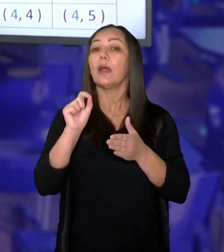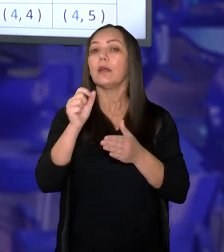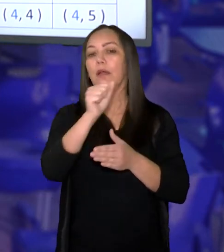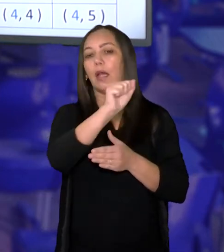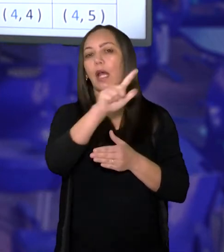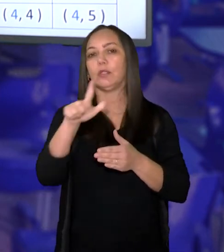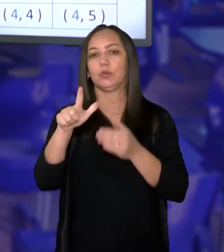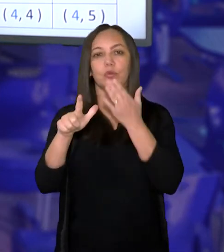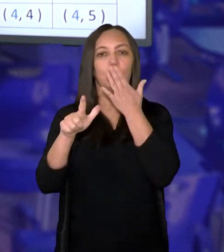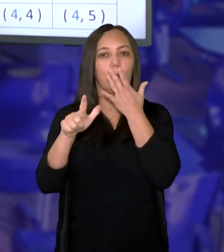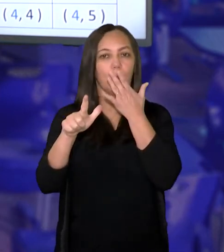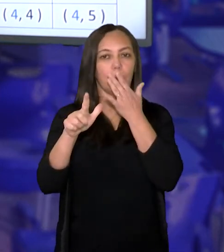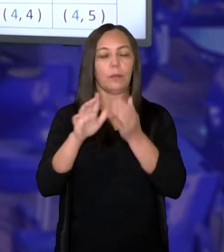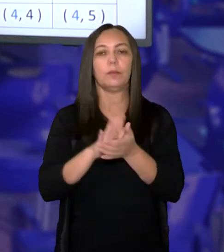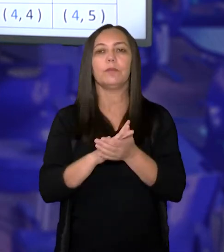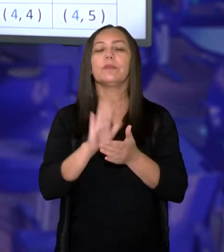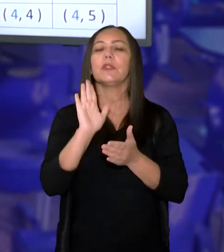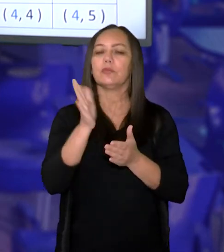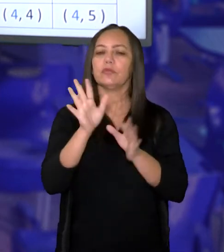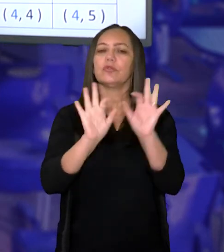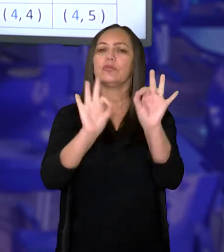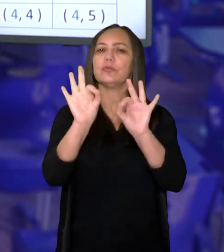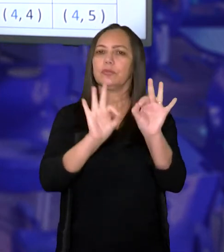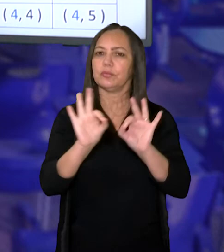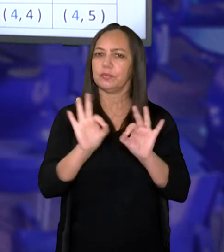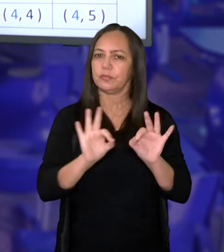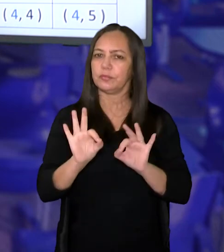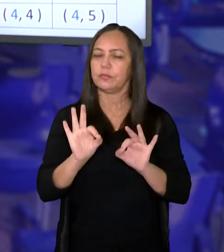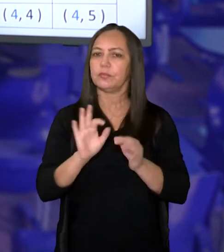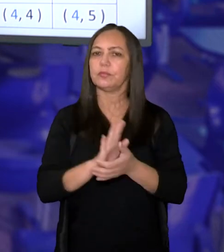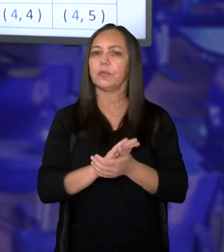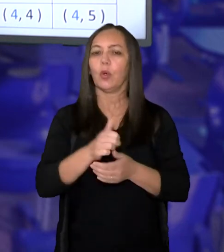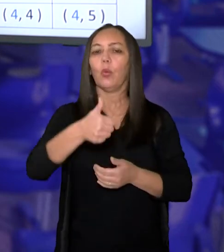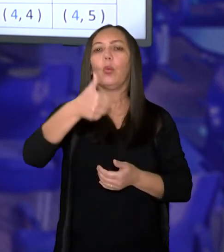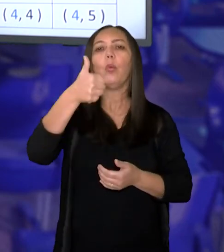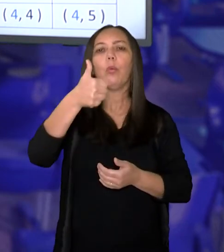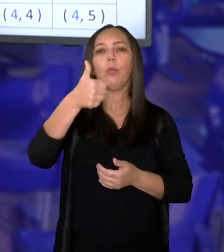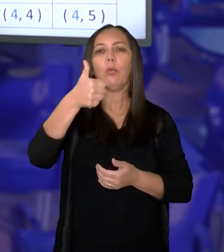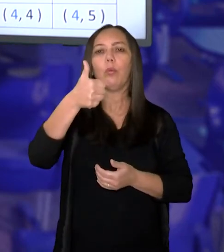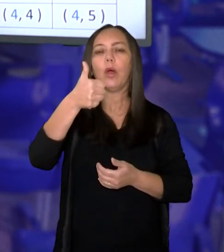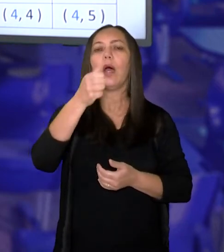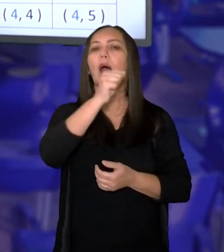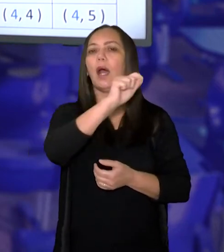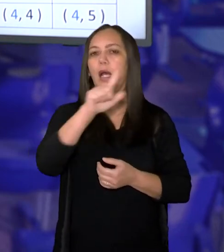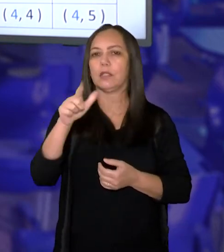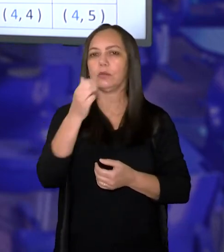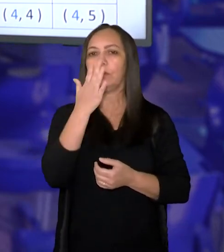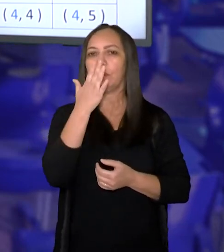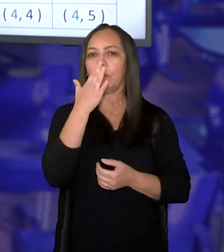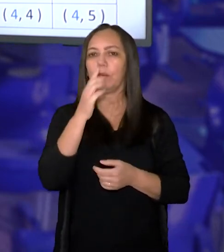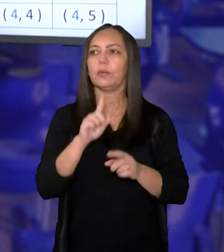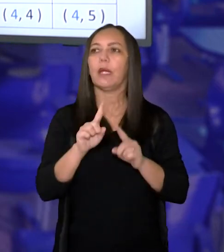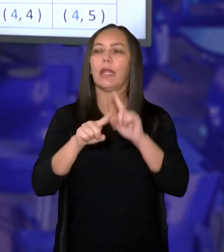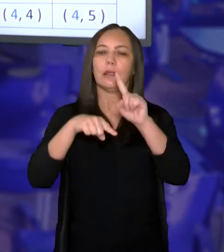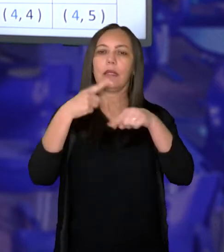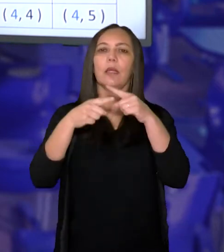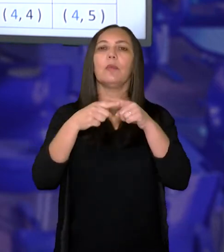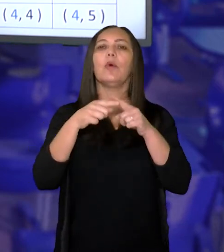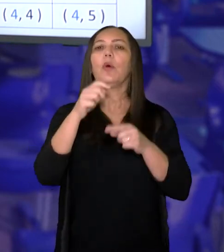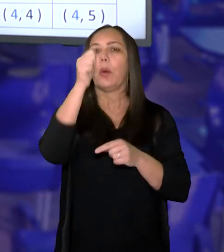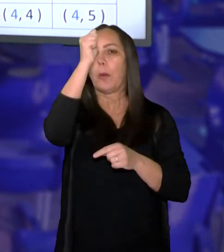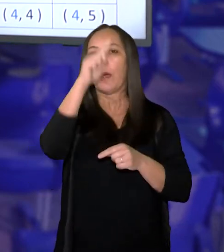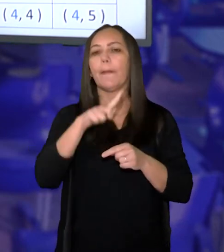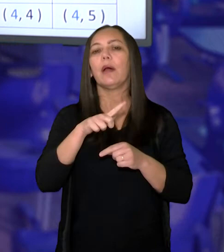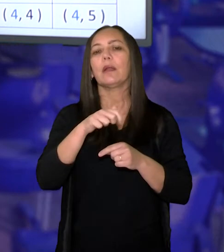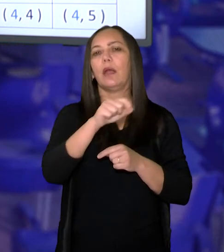ser azul. Então, nós colocamos e destacamos. Então, aqui, o 1 em azul e vem a parte do